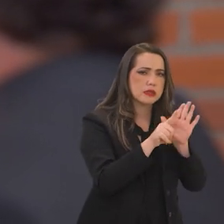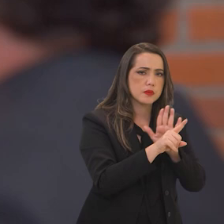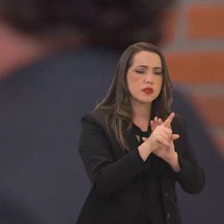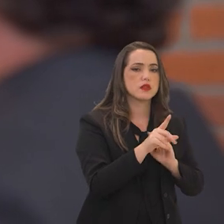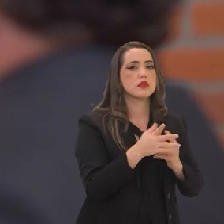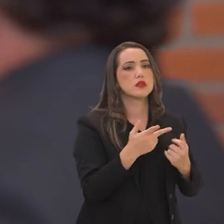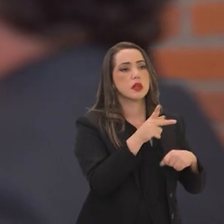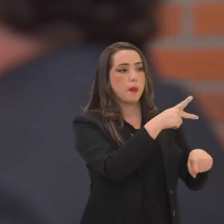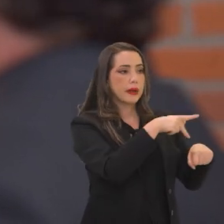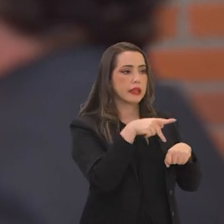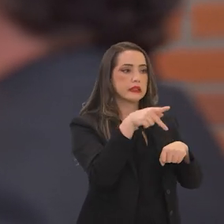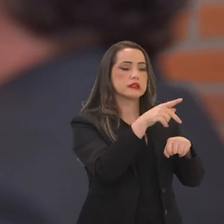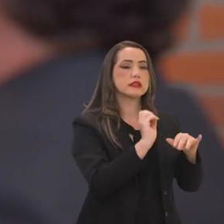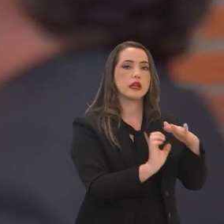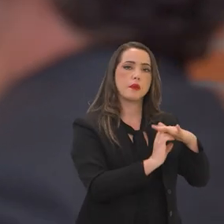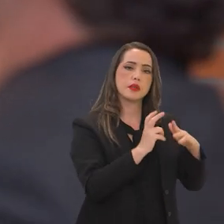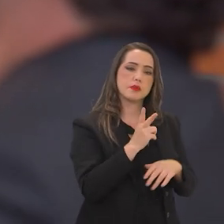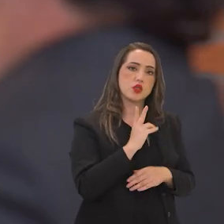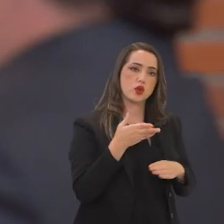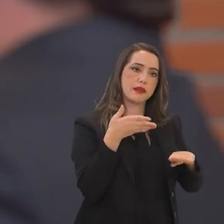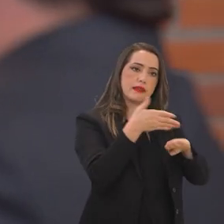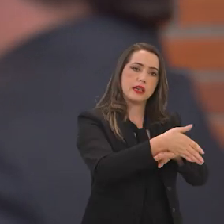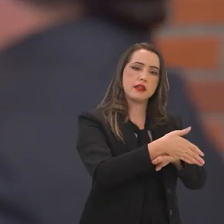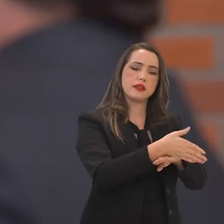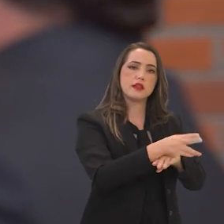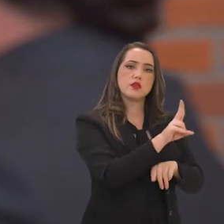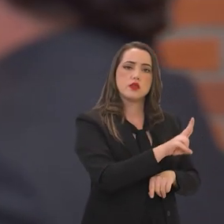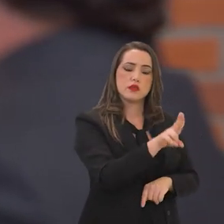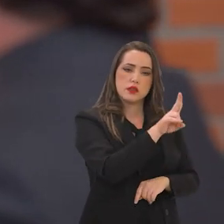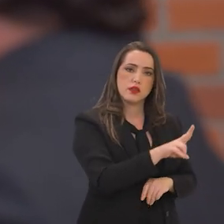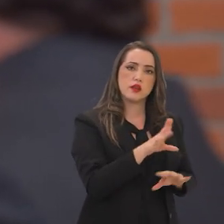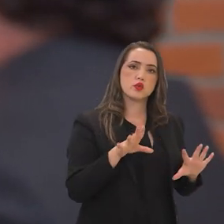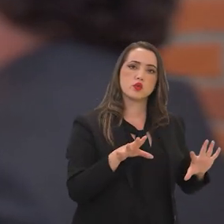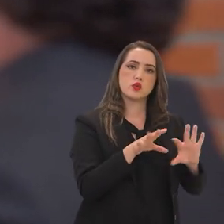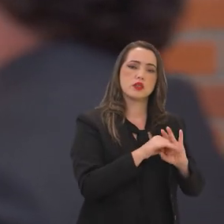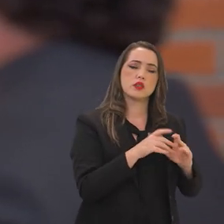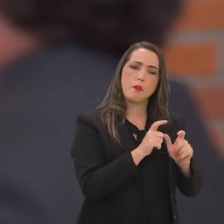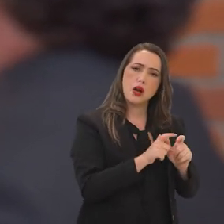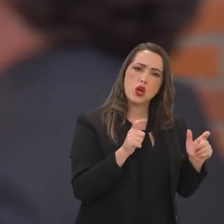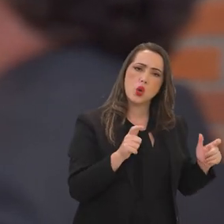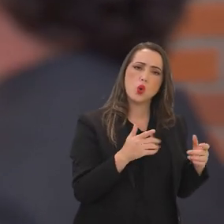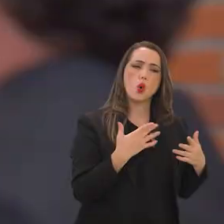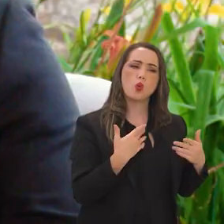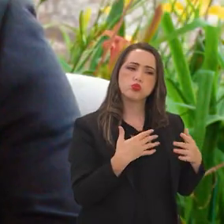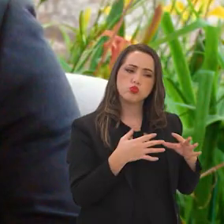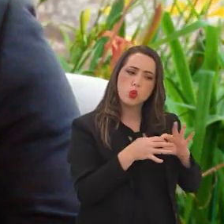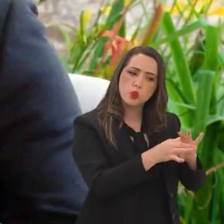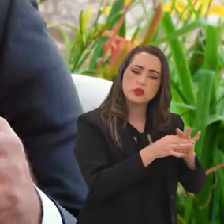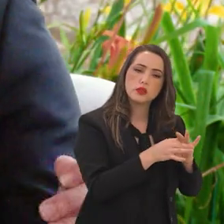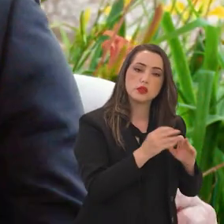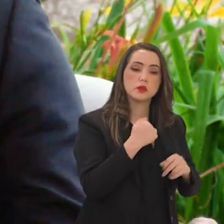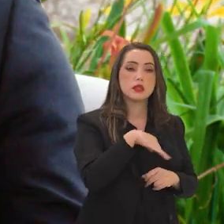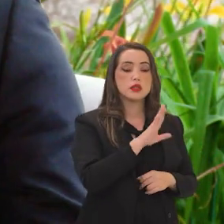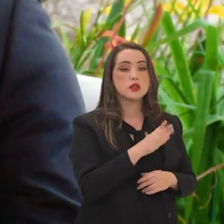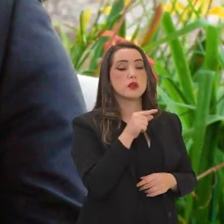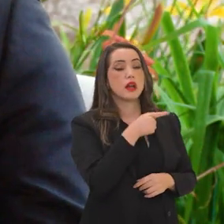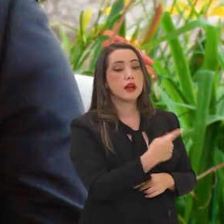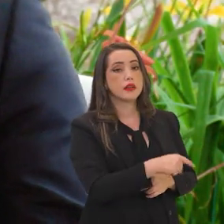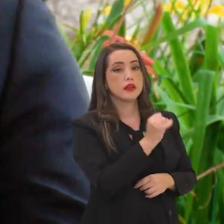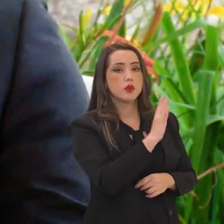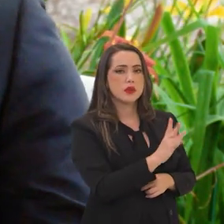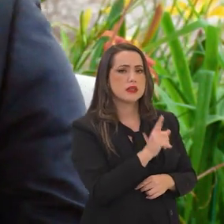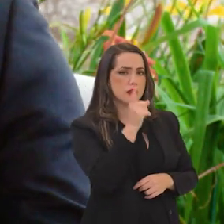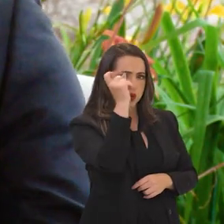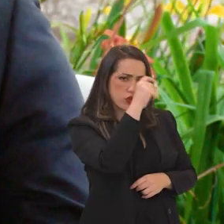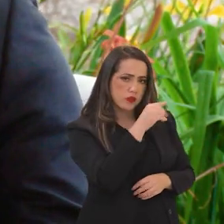onde antes tinha privada ela está dentro da Universidade ela tem uma parceria muito maior é muito mais estreita essa relação no